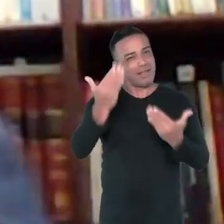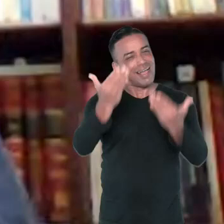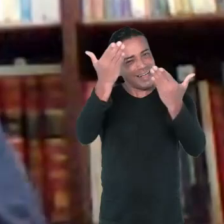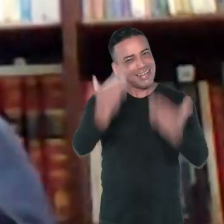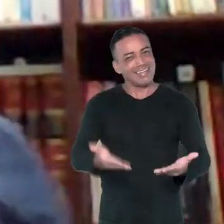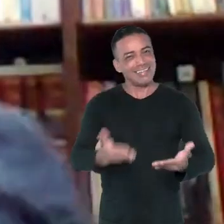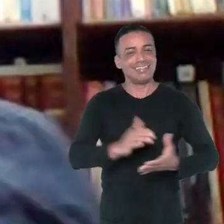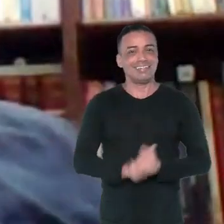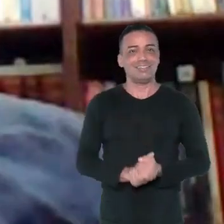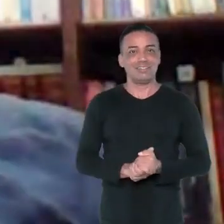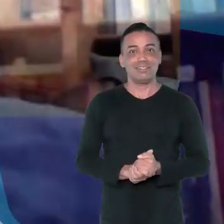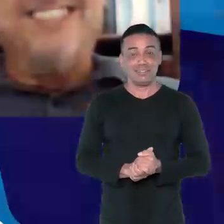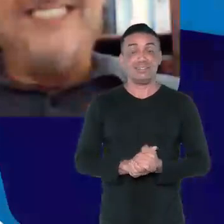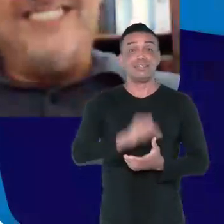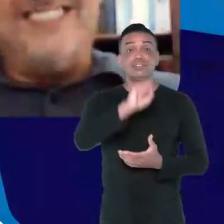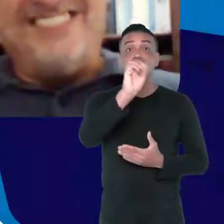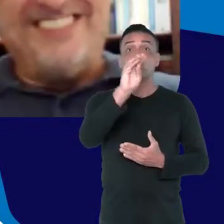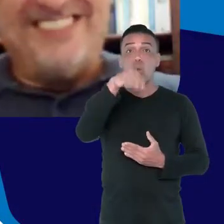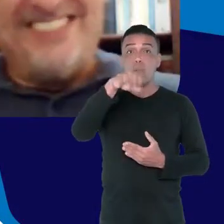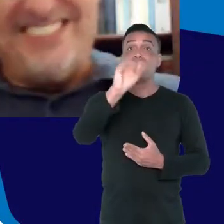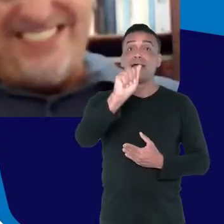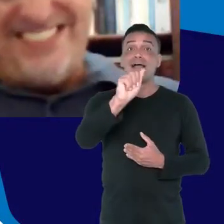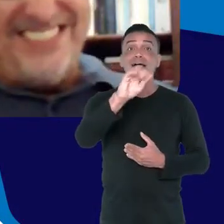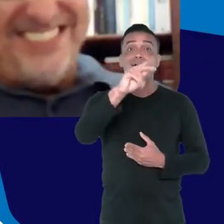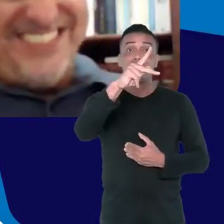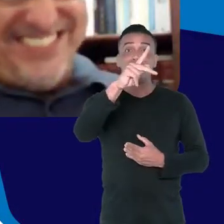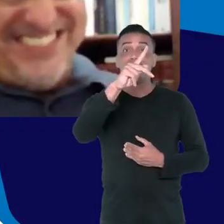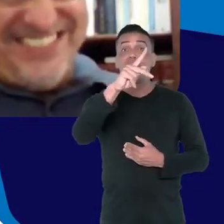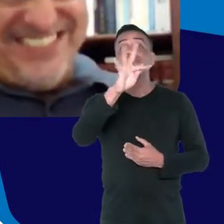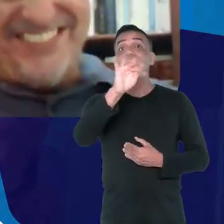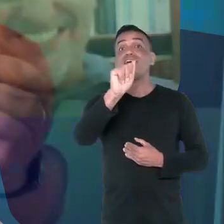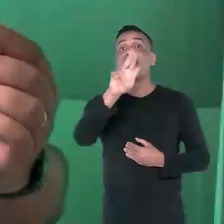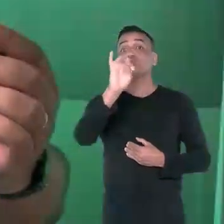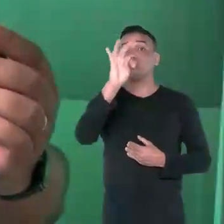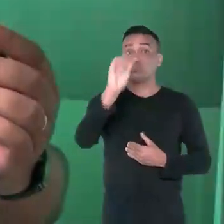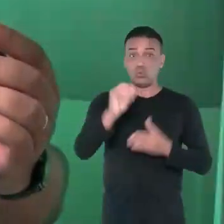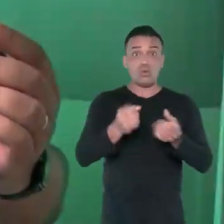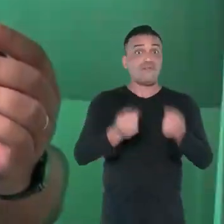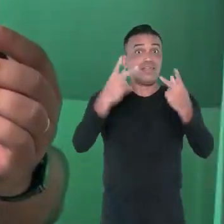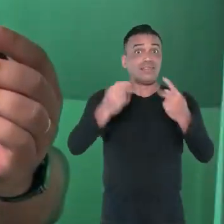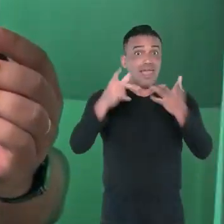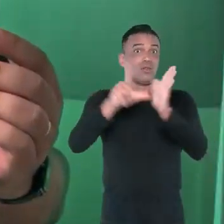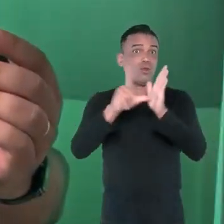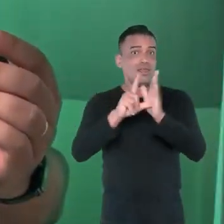muitíssimo obrigado, meu querido. E A Sombra de Fausto nas livrarias.